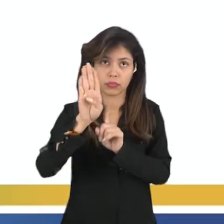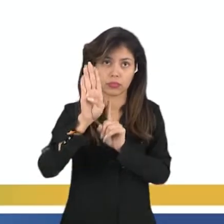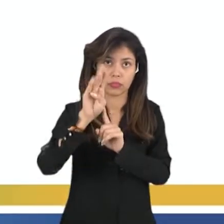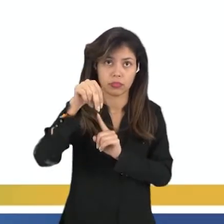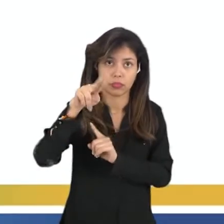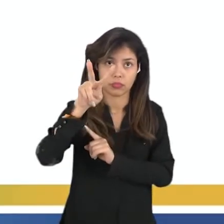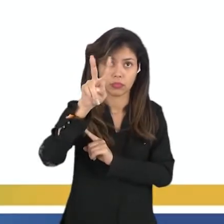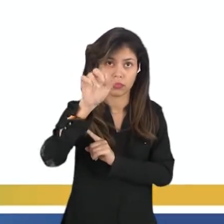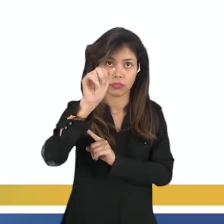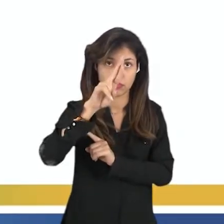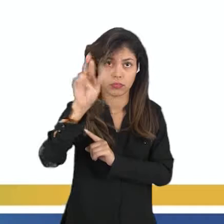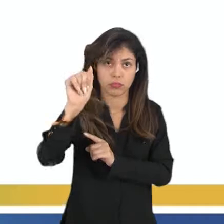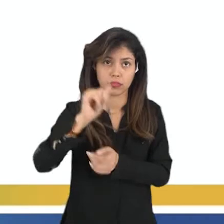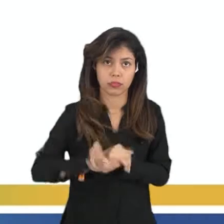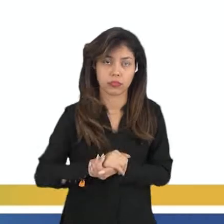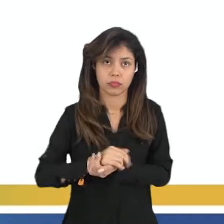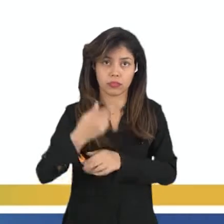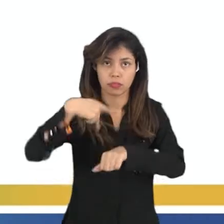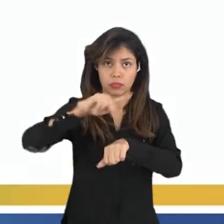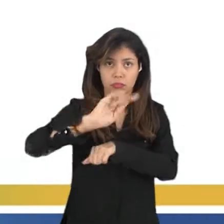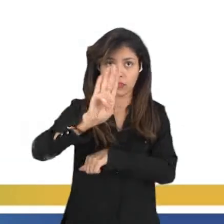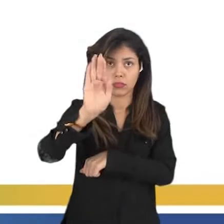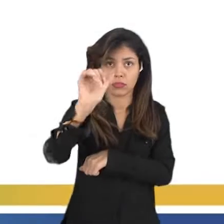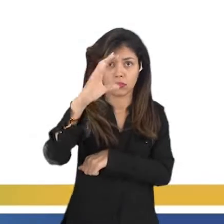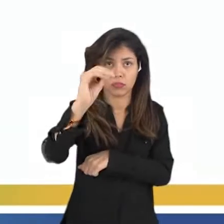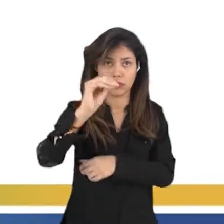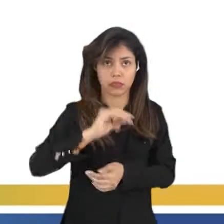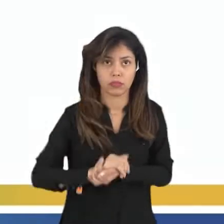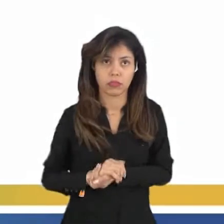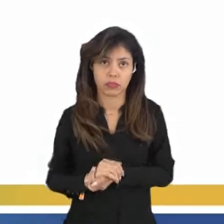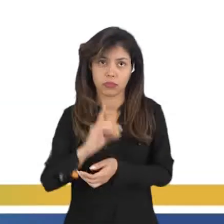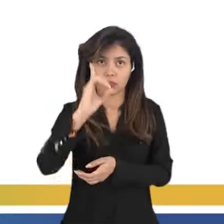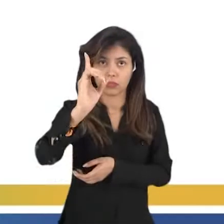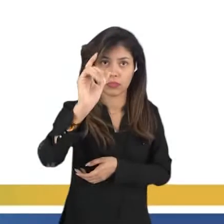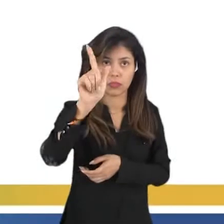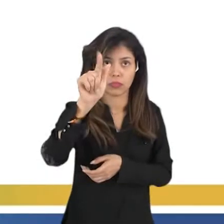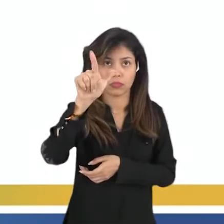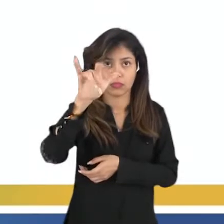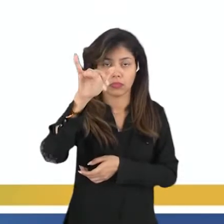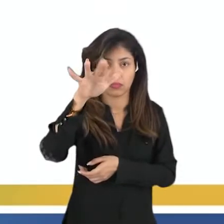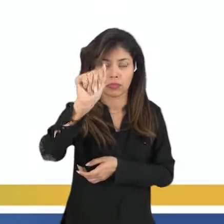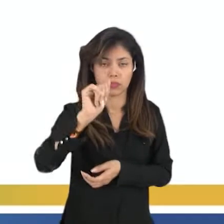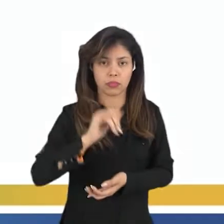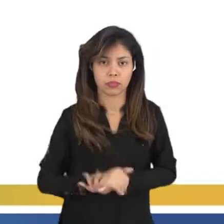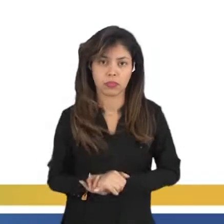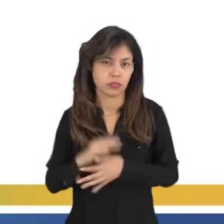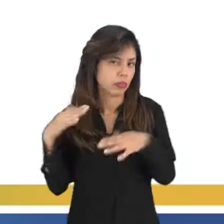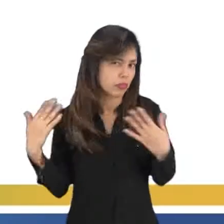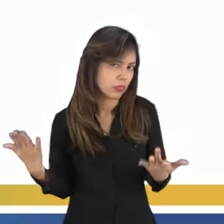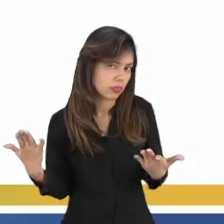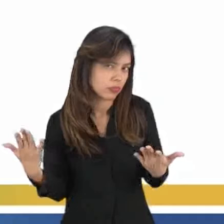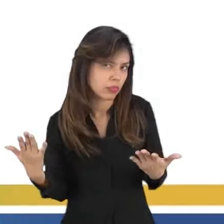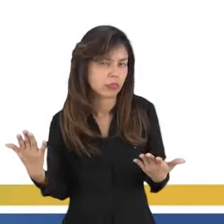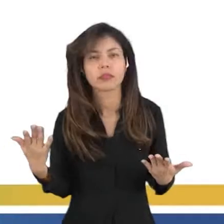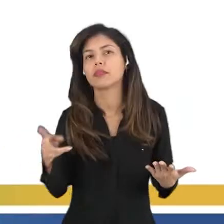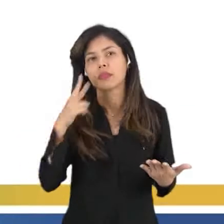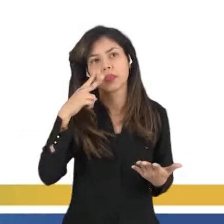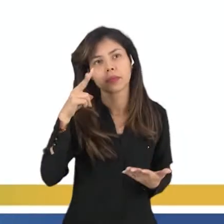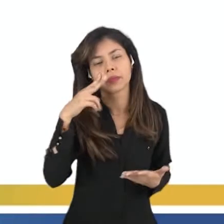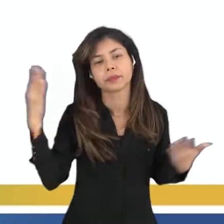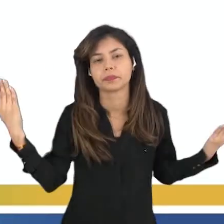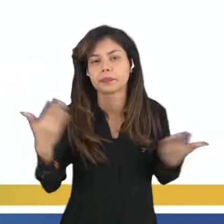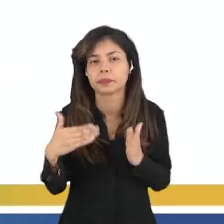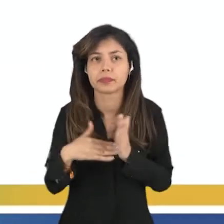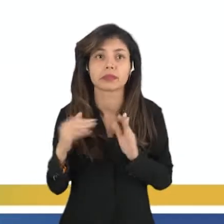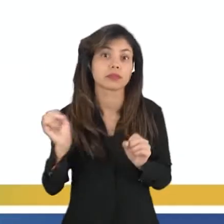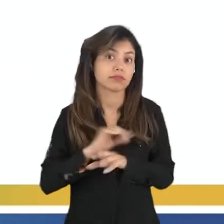B, Navarra. Letra C, do País Basco. E letra D, da Galícia. Pelo que nós vimos até